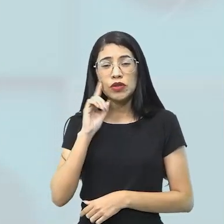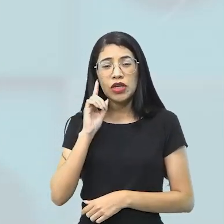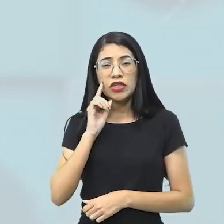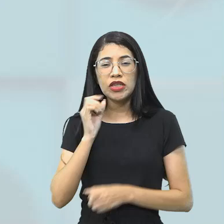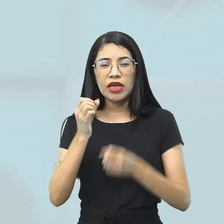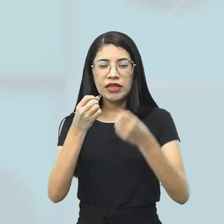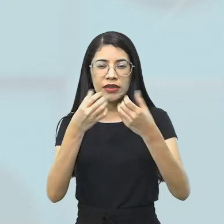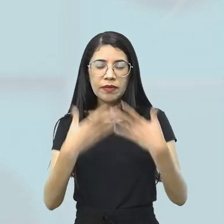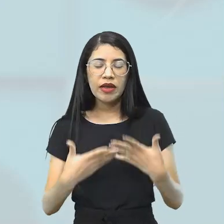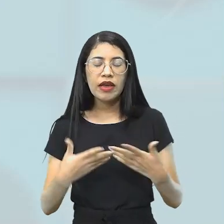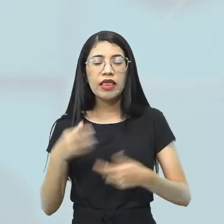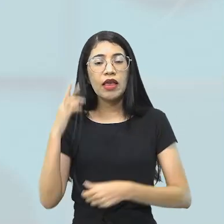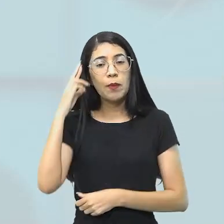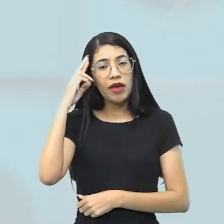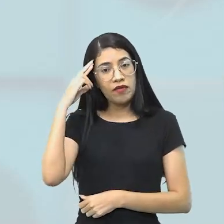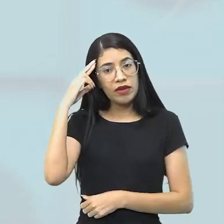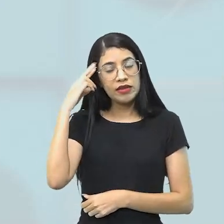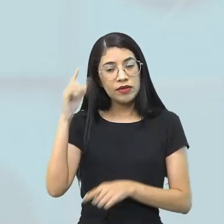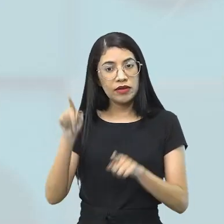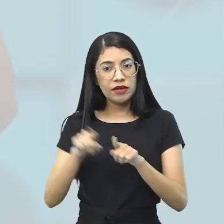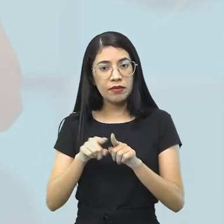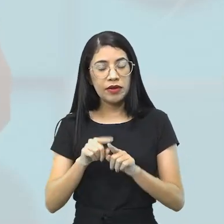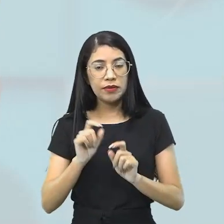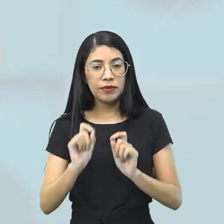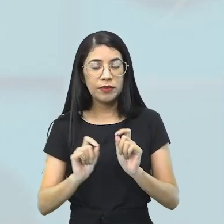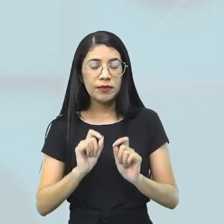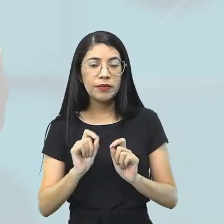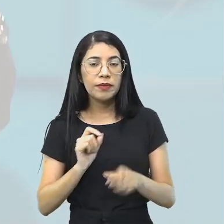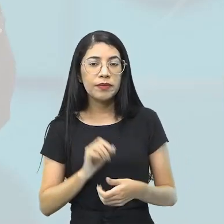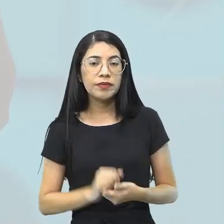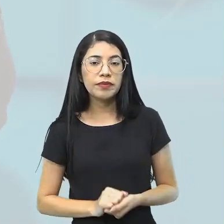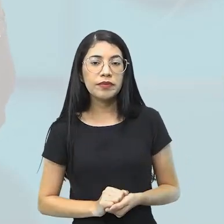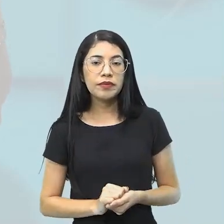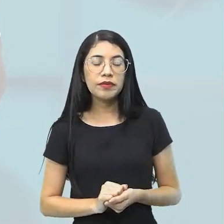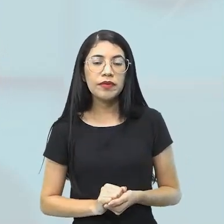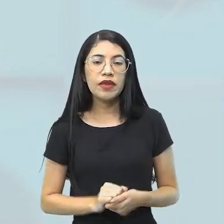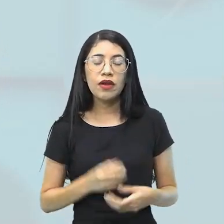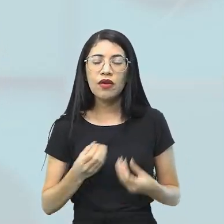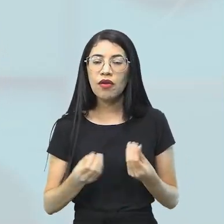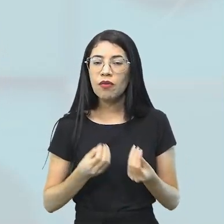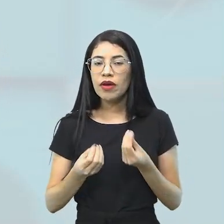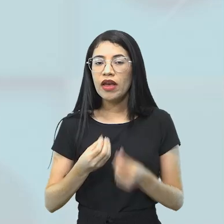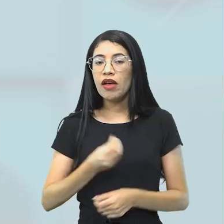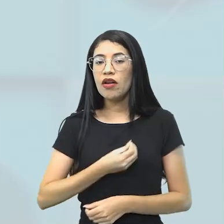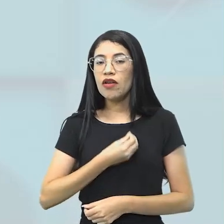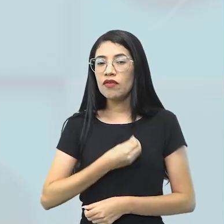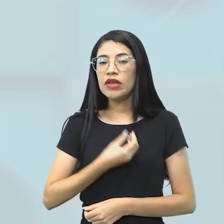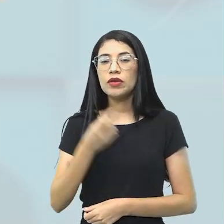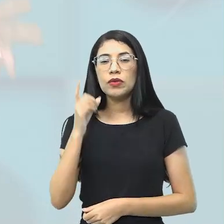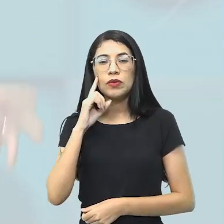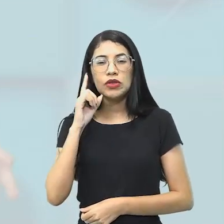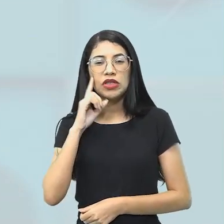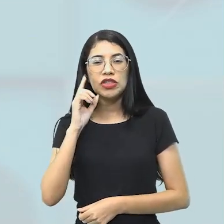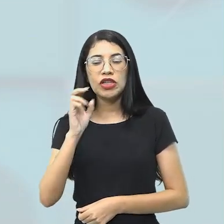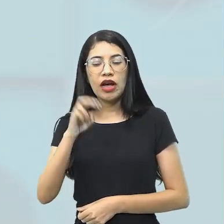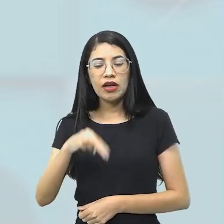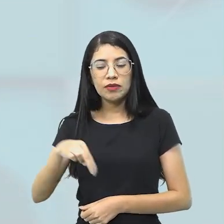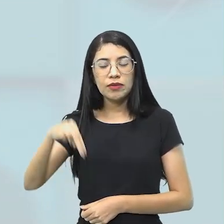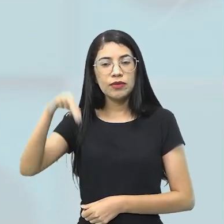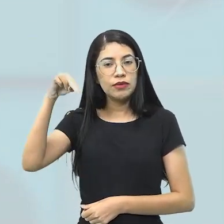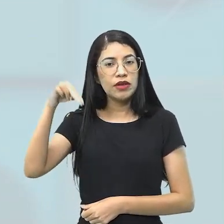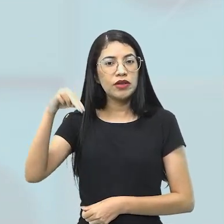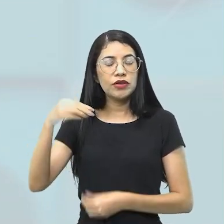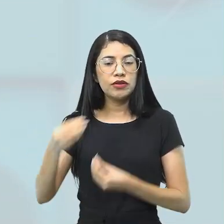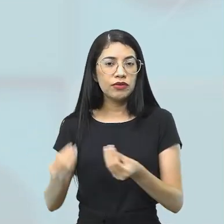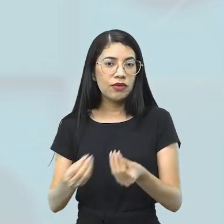essa reflexão, tá bom? A reflexão do dia a dia lá do nordestino,